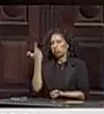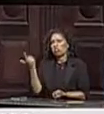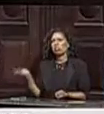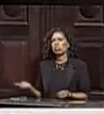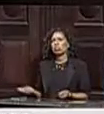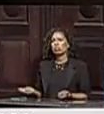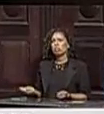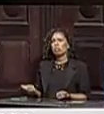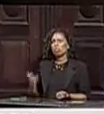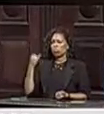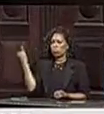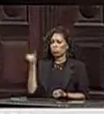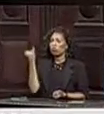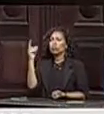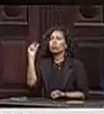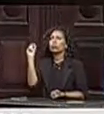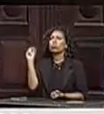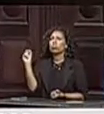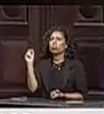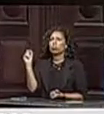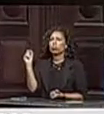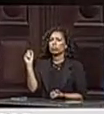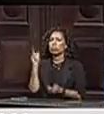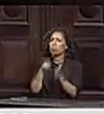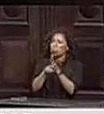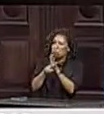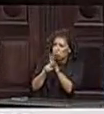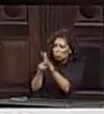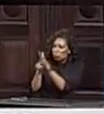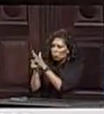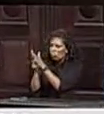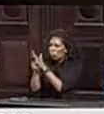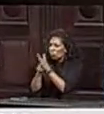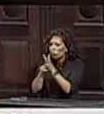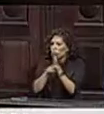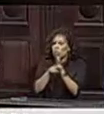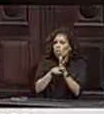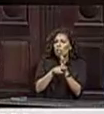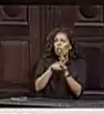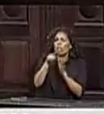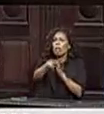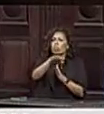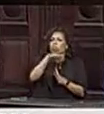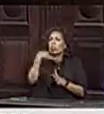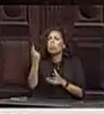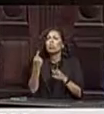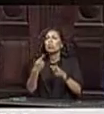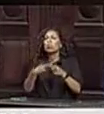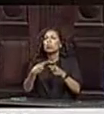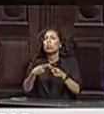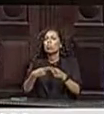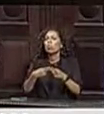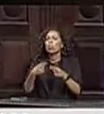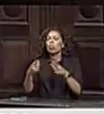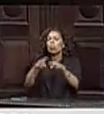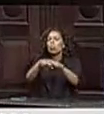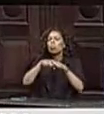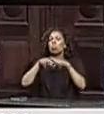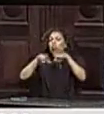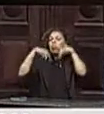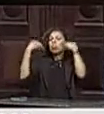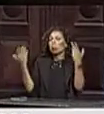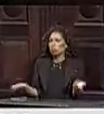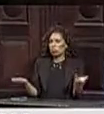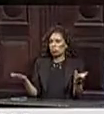É preciso, então, investigar a morte do CAO, a causa da morte.